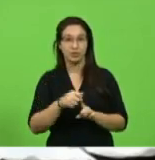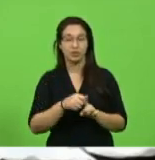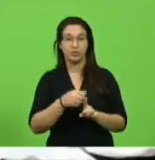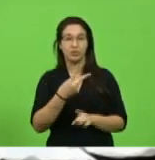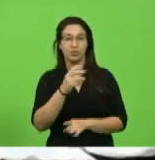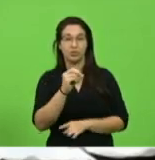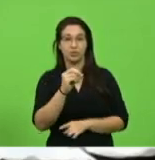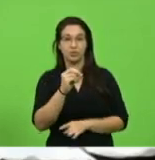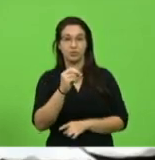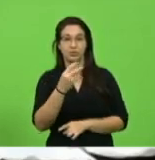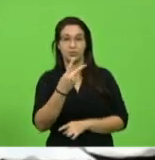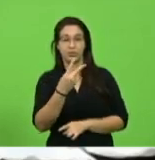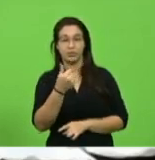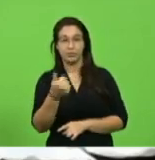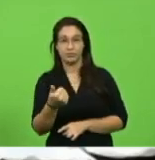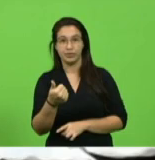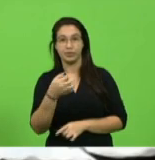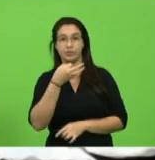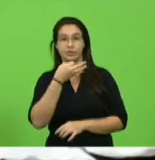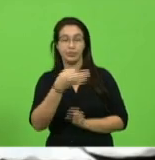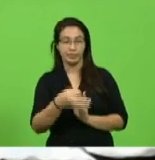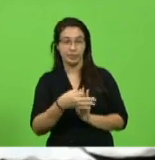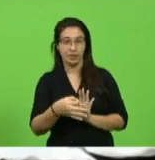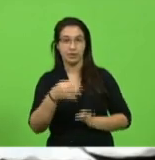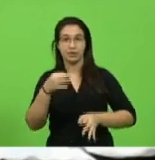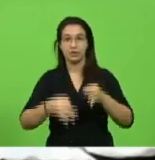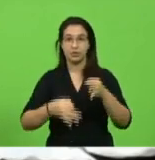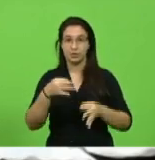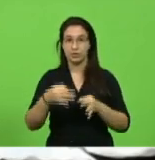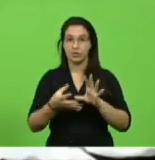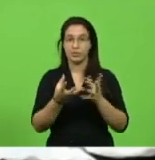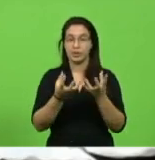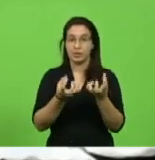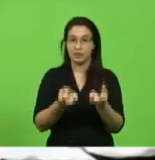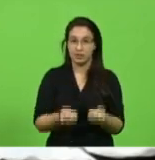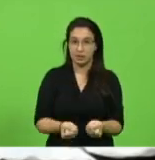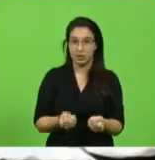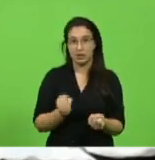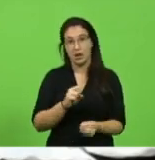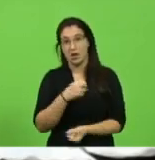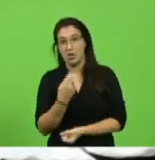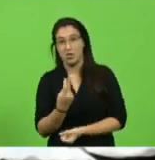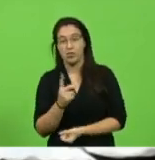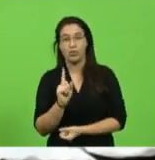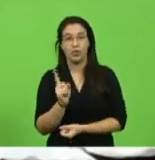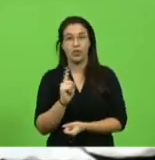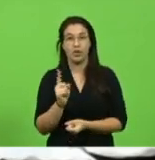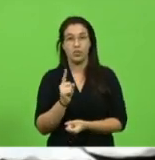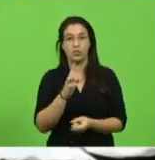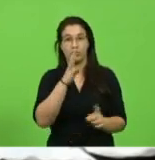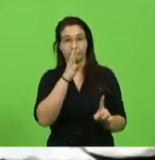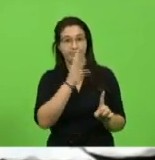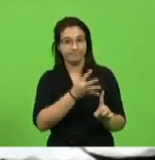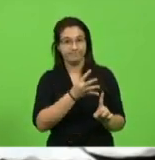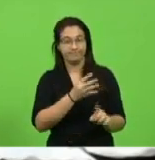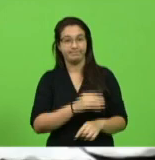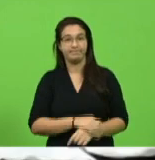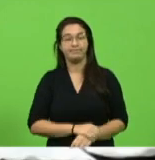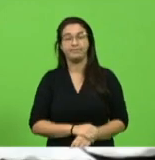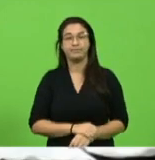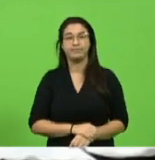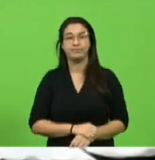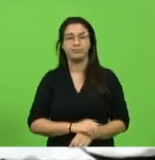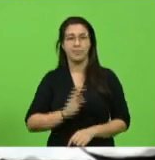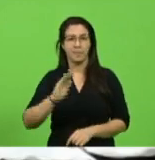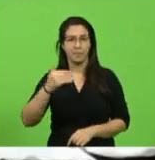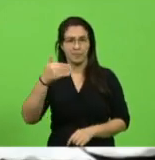do parecer e julgamento da eventual admissibilidade ou não da acusação. Dias após